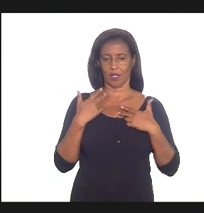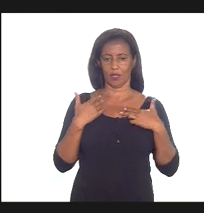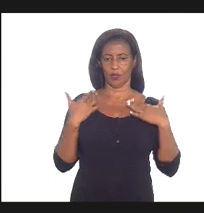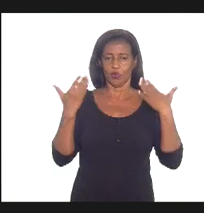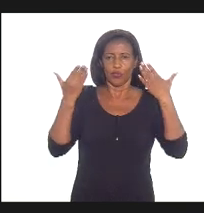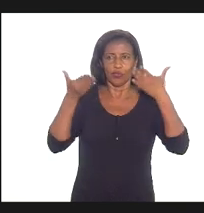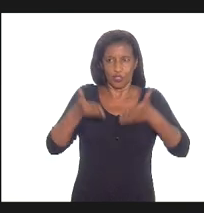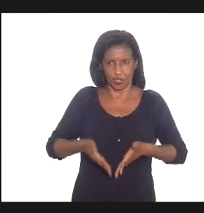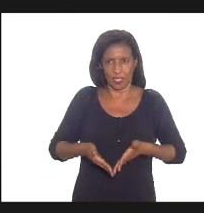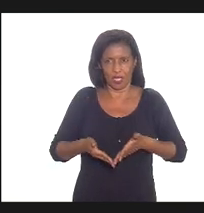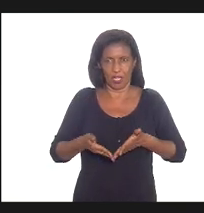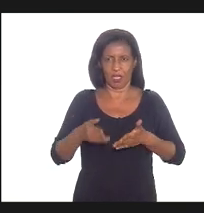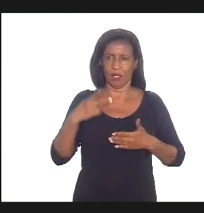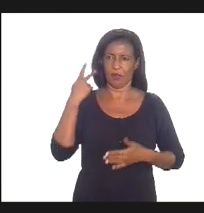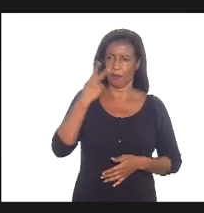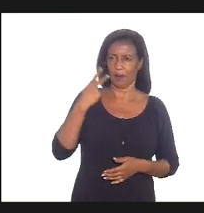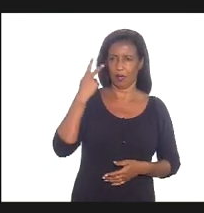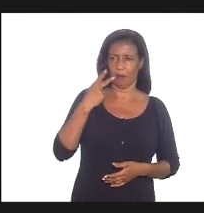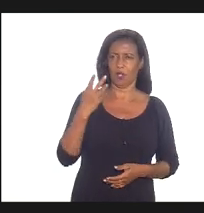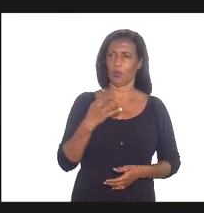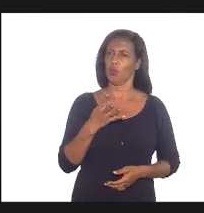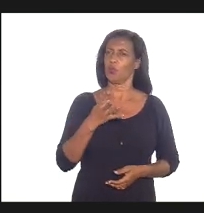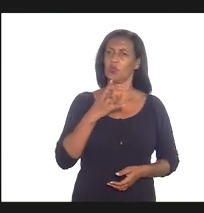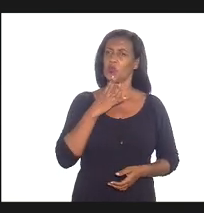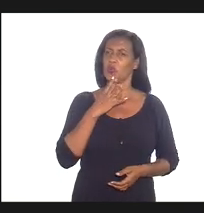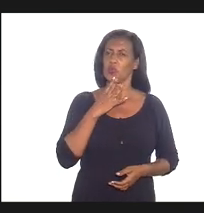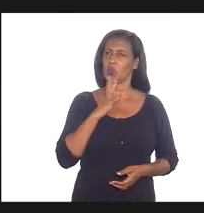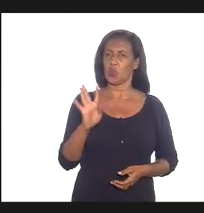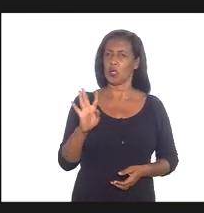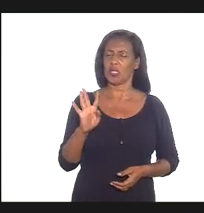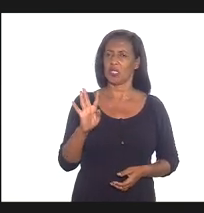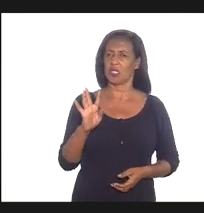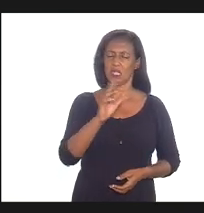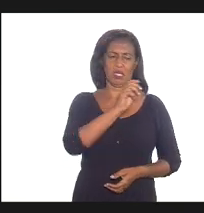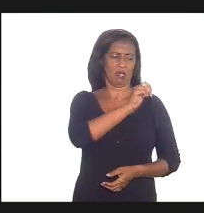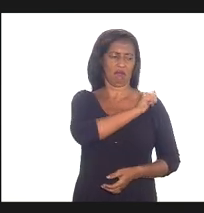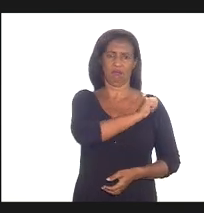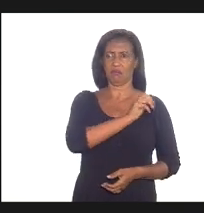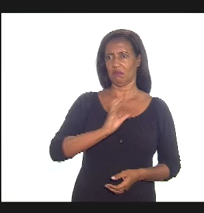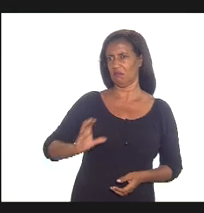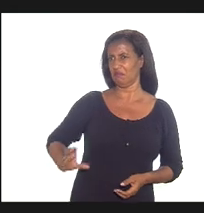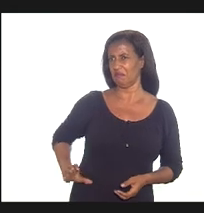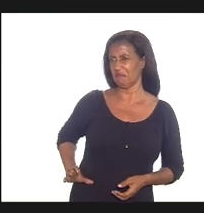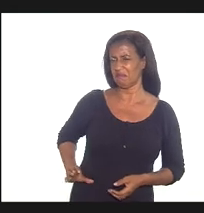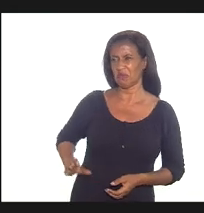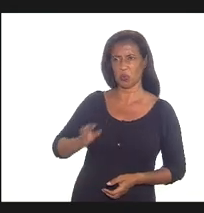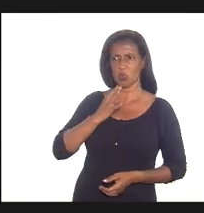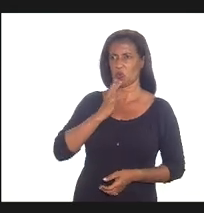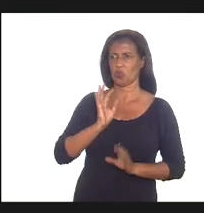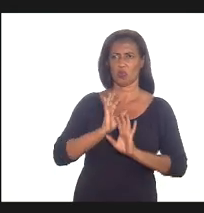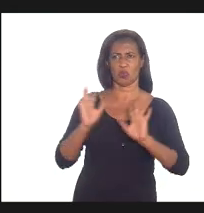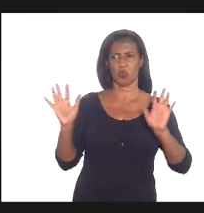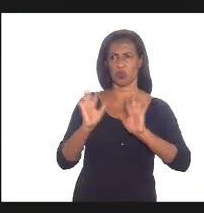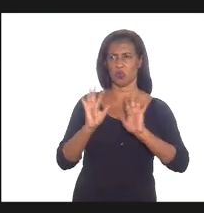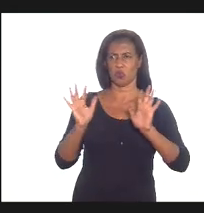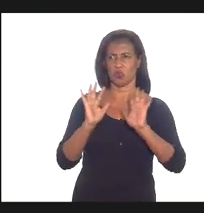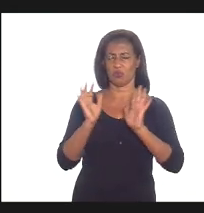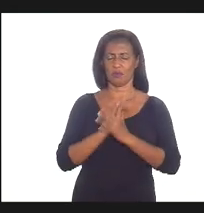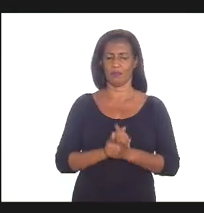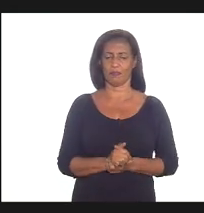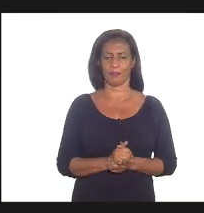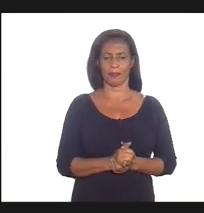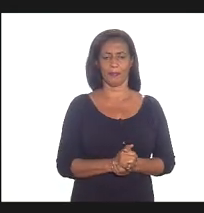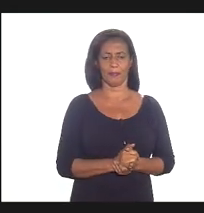eu não conhecia o deputado André Ciliano, que é hoje nosso presidente, e vim conhecer no